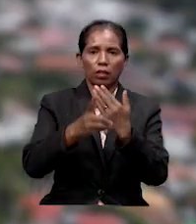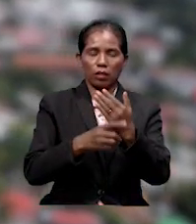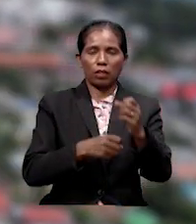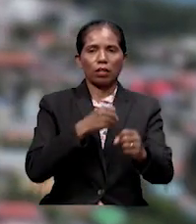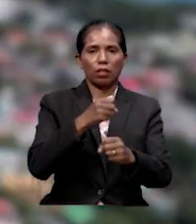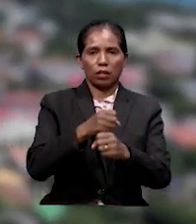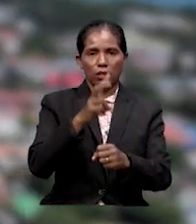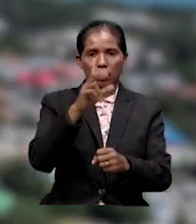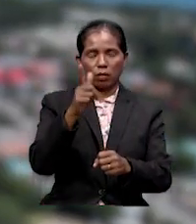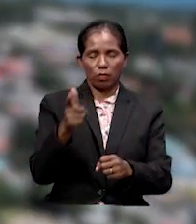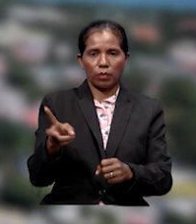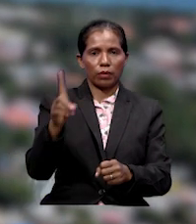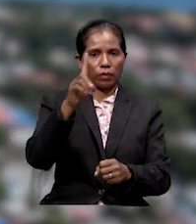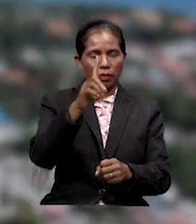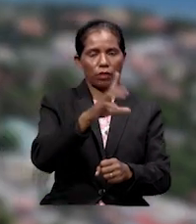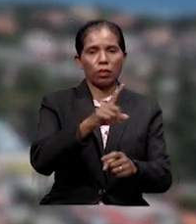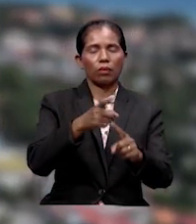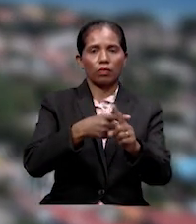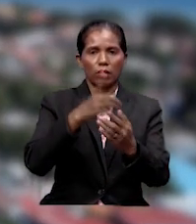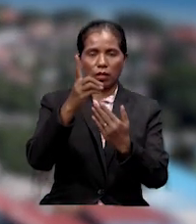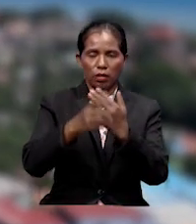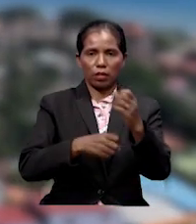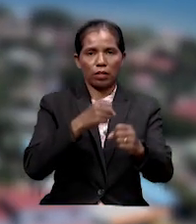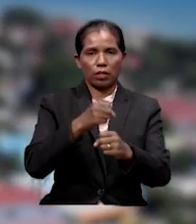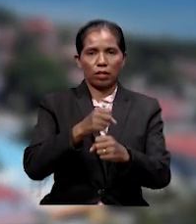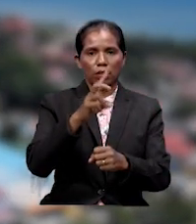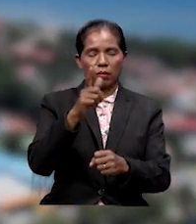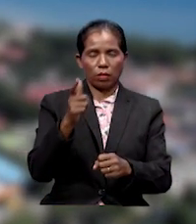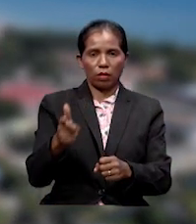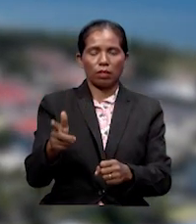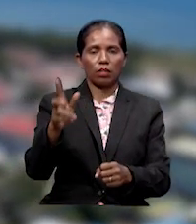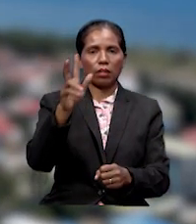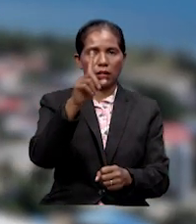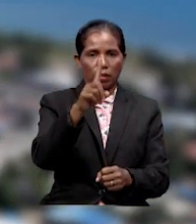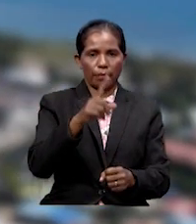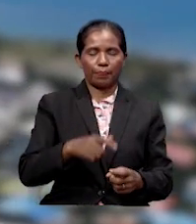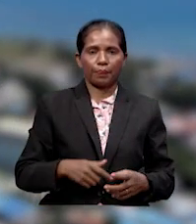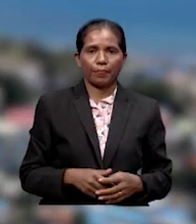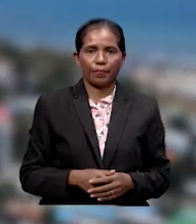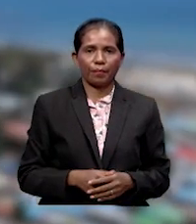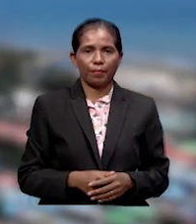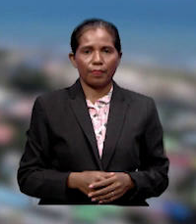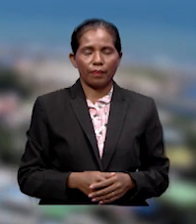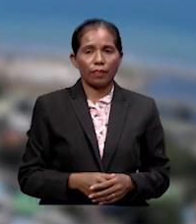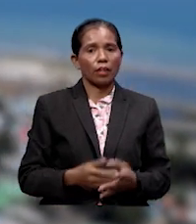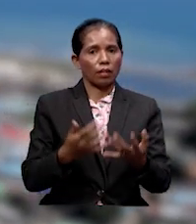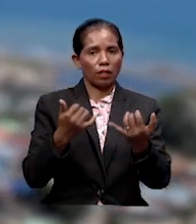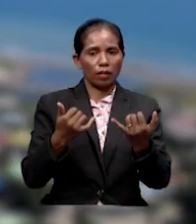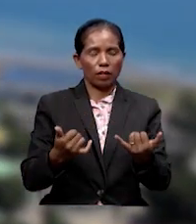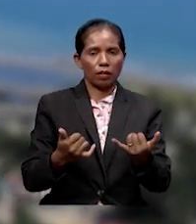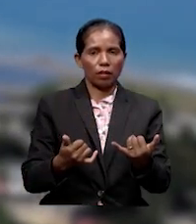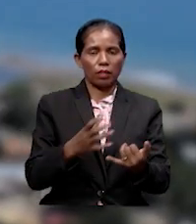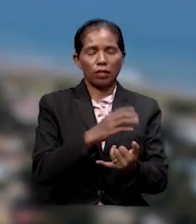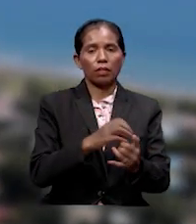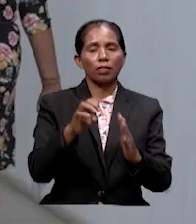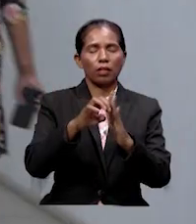rua ronulo resing rua ou fulan dezembro tinha reum rua ronulo resing ida. Dedão ne órgão